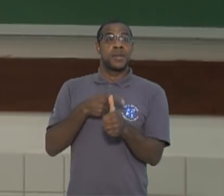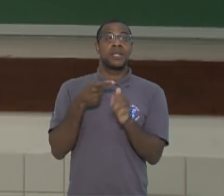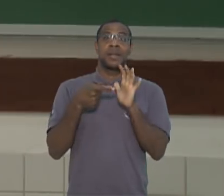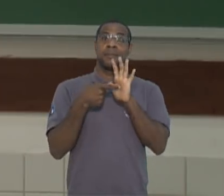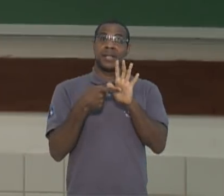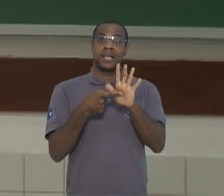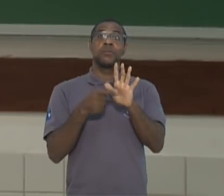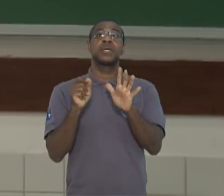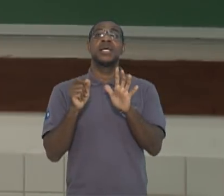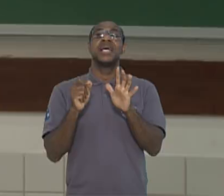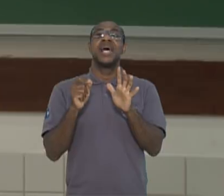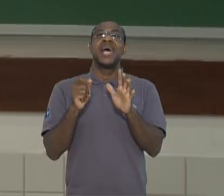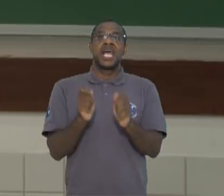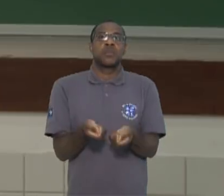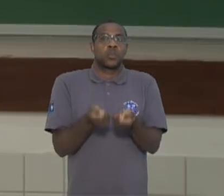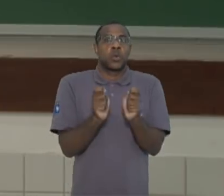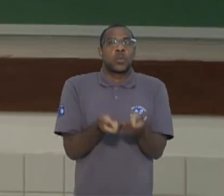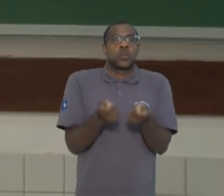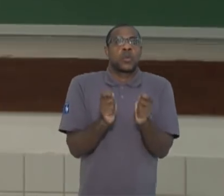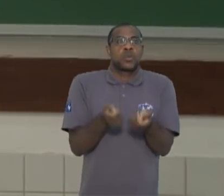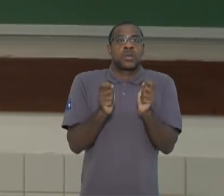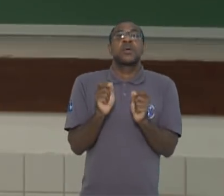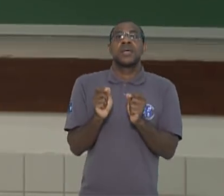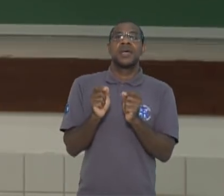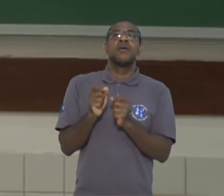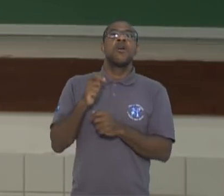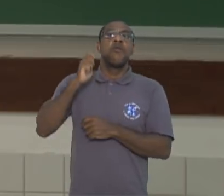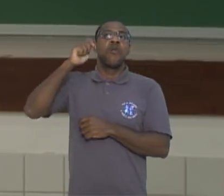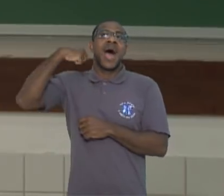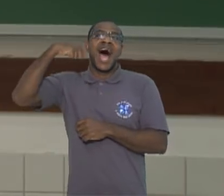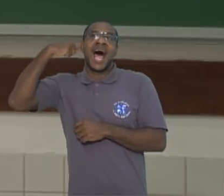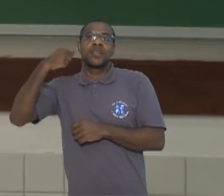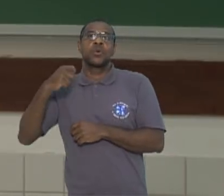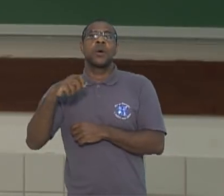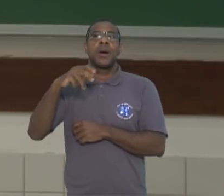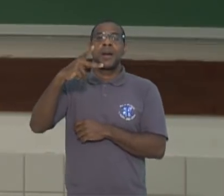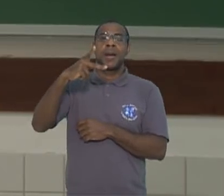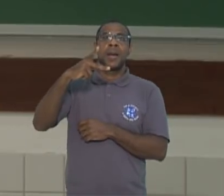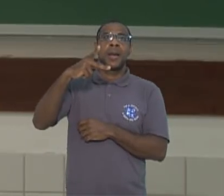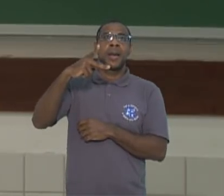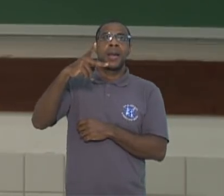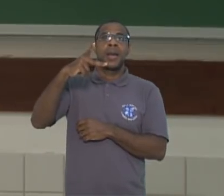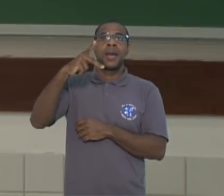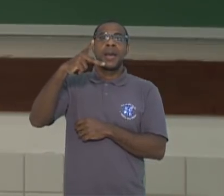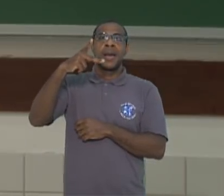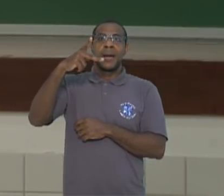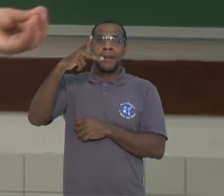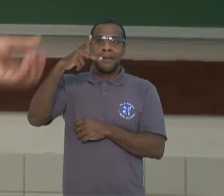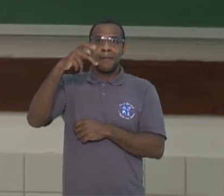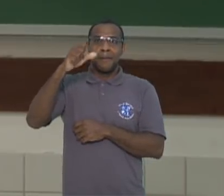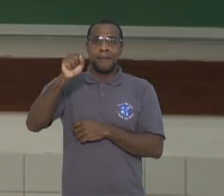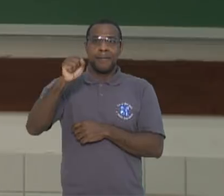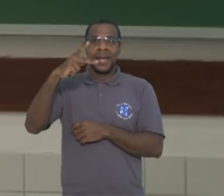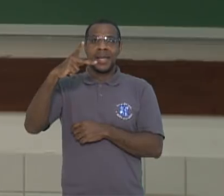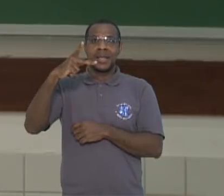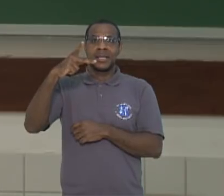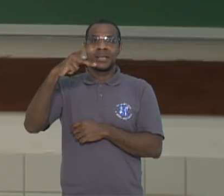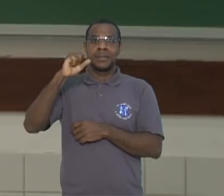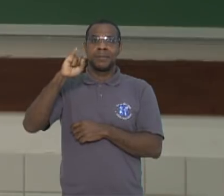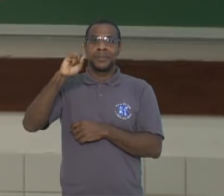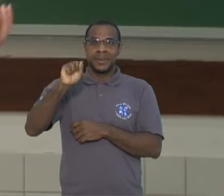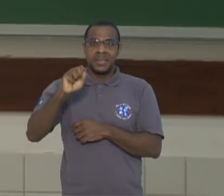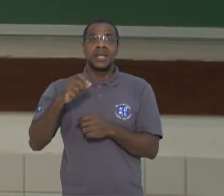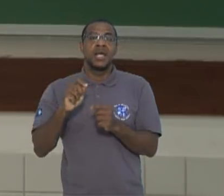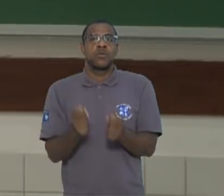em carroças foi o ator Tespis, né, um ator da Grécia. Ele foi o primeiro ator, ele viajando com a